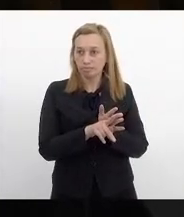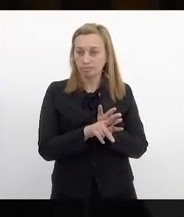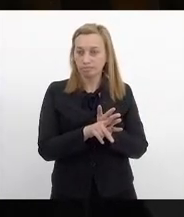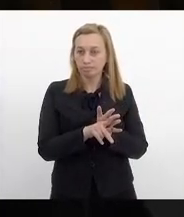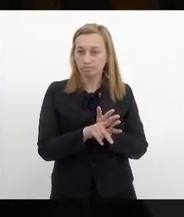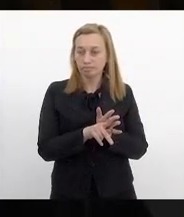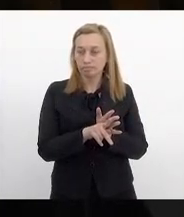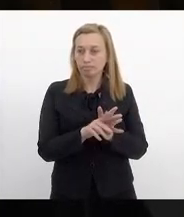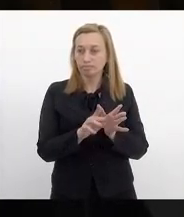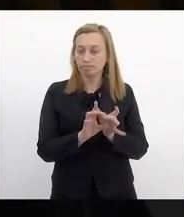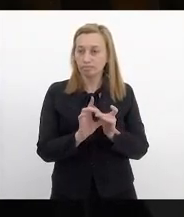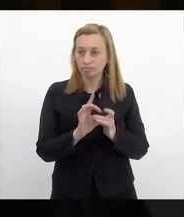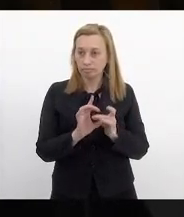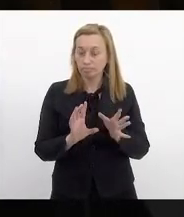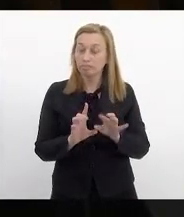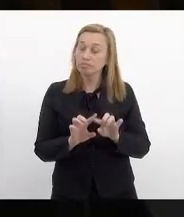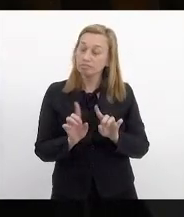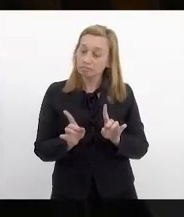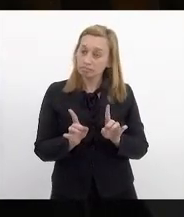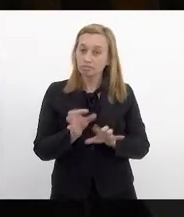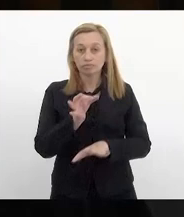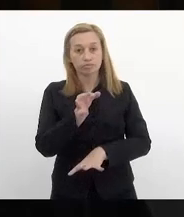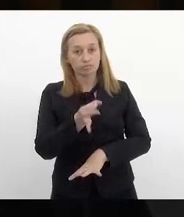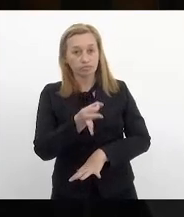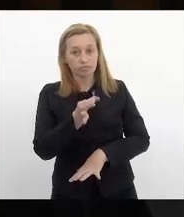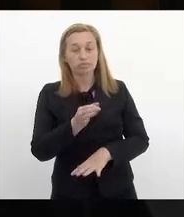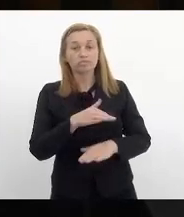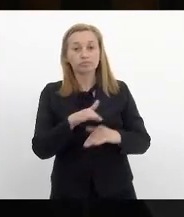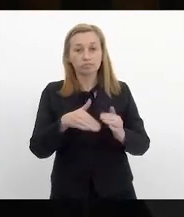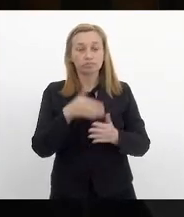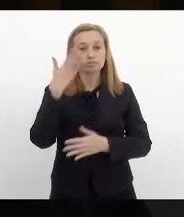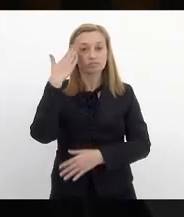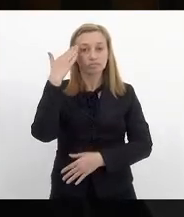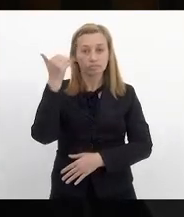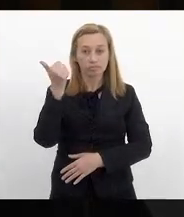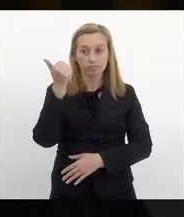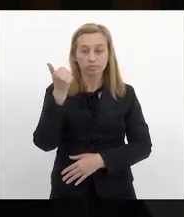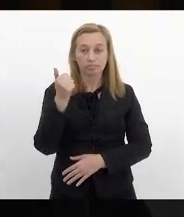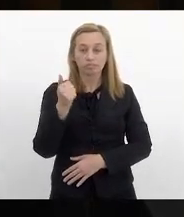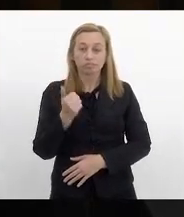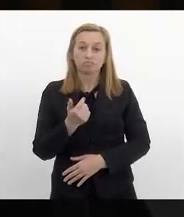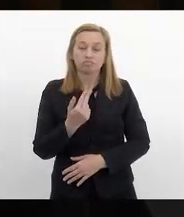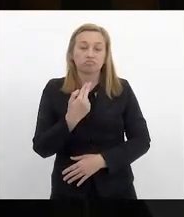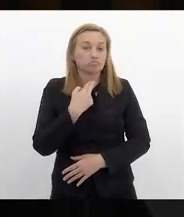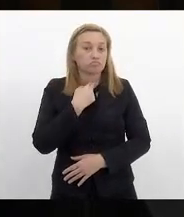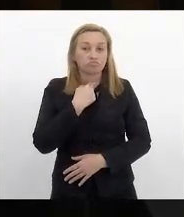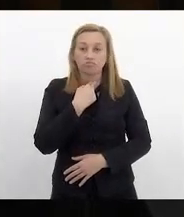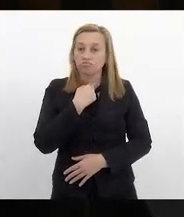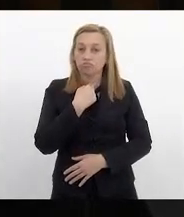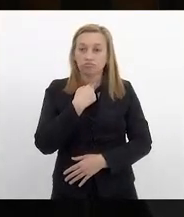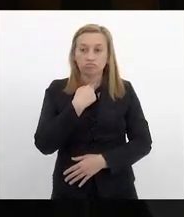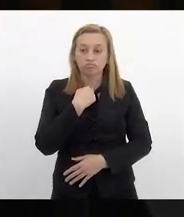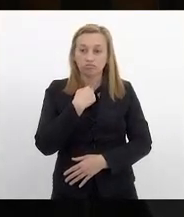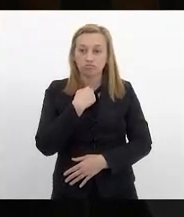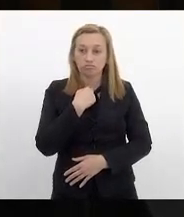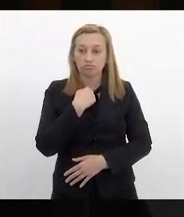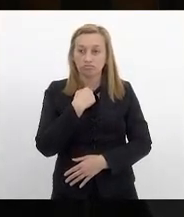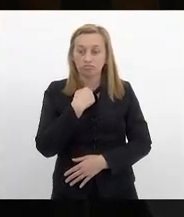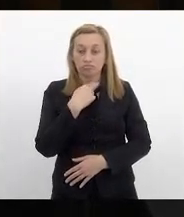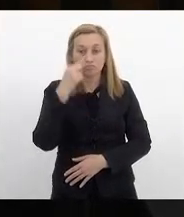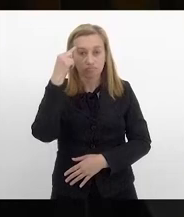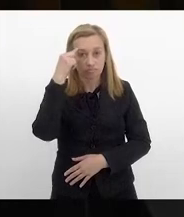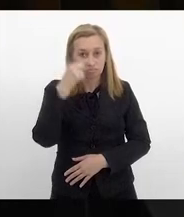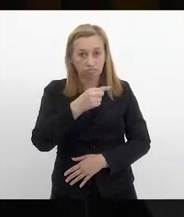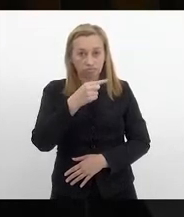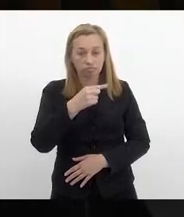determinativo, mas, evidentemente, todos sabemos que nós não podemos determinar ao